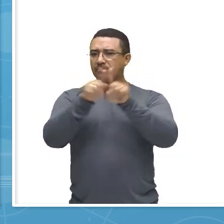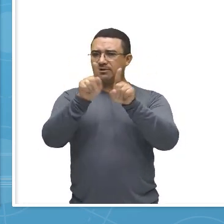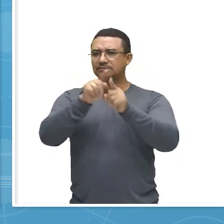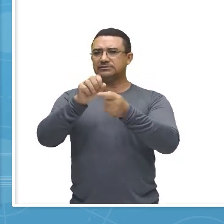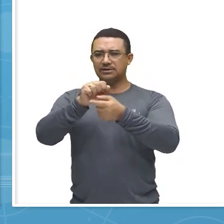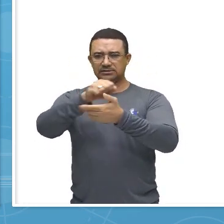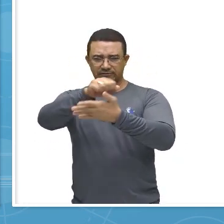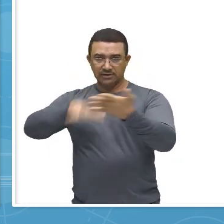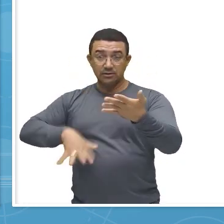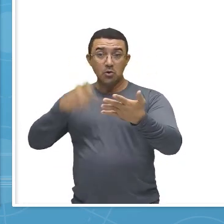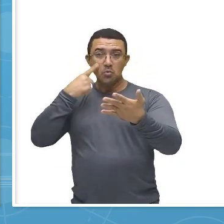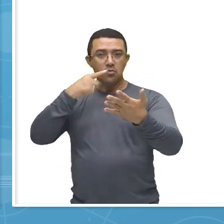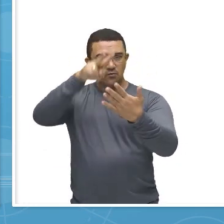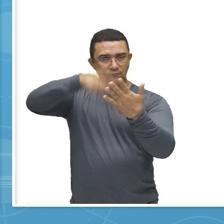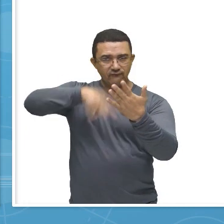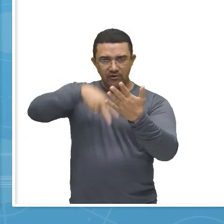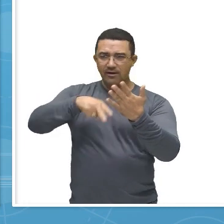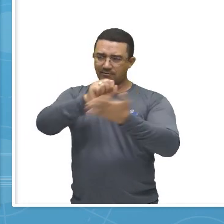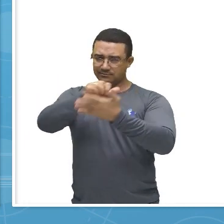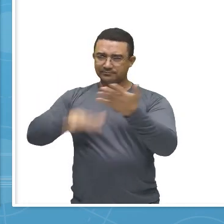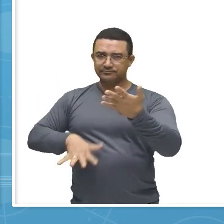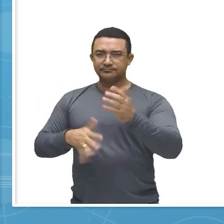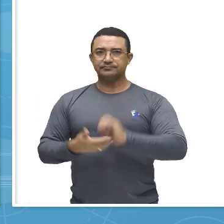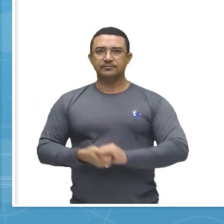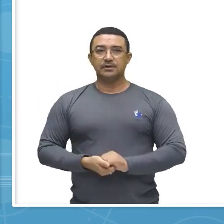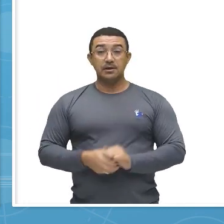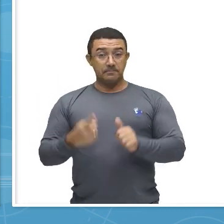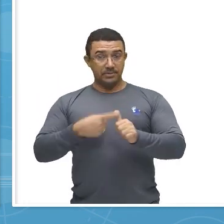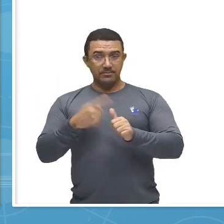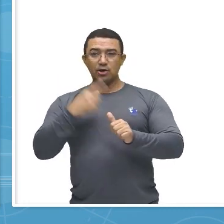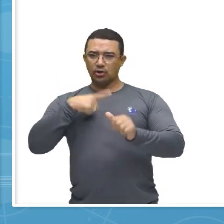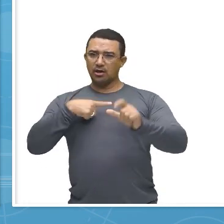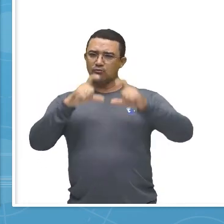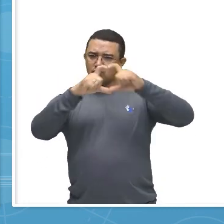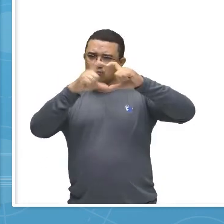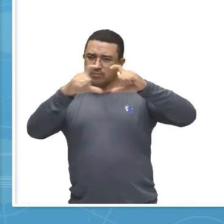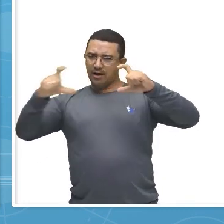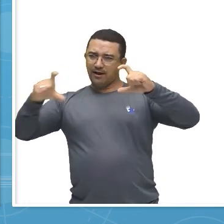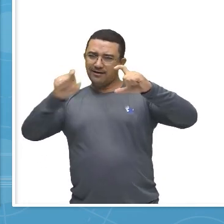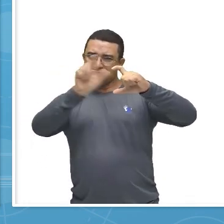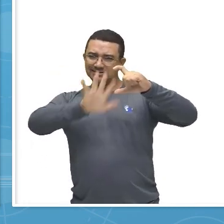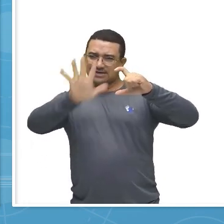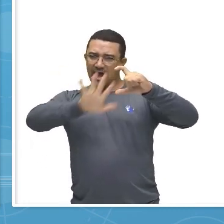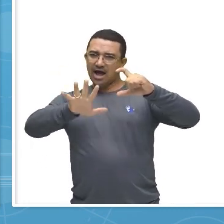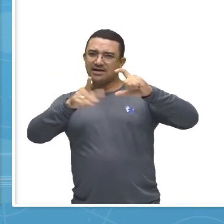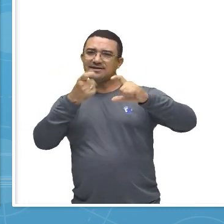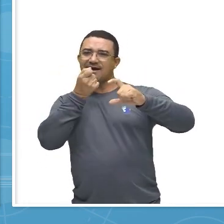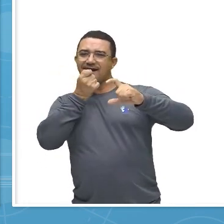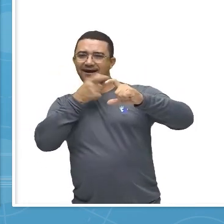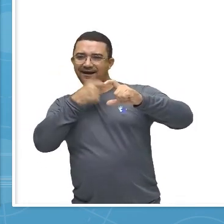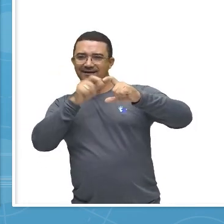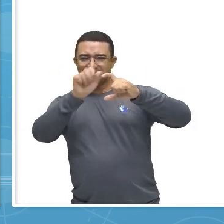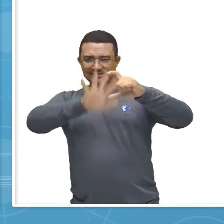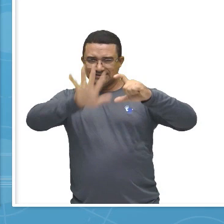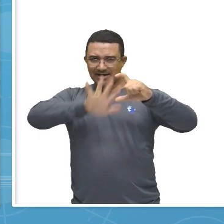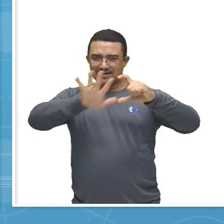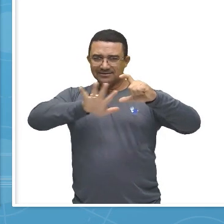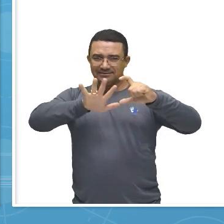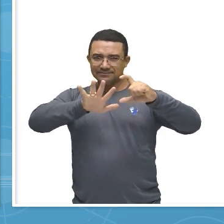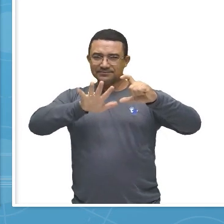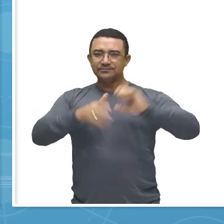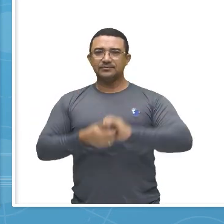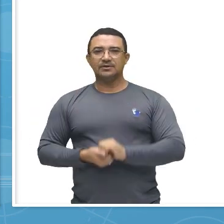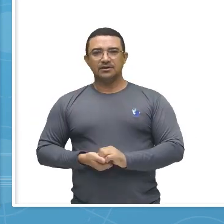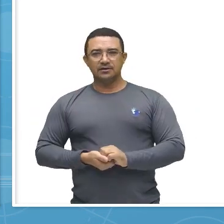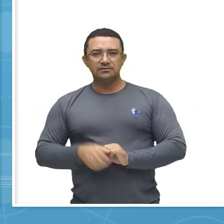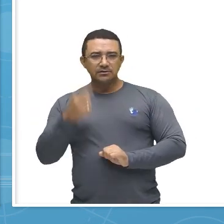ler a DLI, vamos ler a DLI. Temos aí, primeiro, temos uma charge, olha só, observe essa charge, temos a charge aí, olha só.